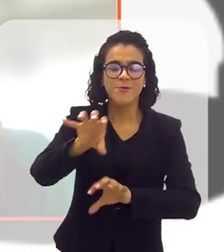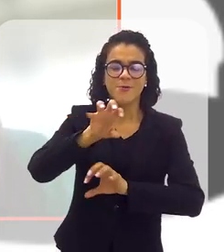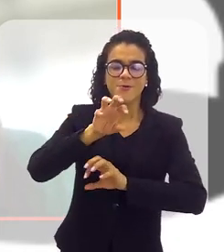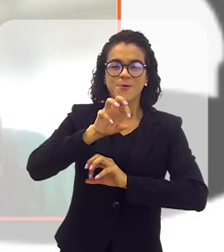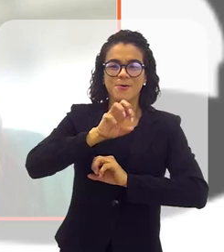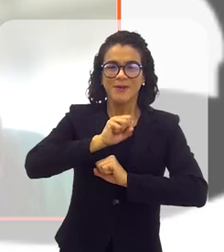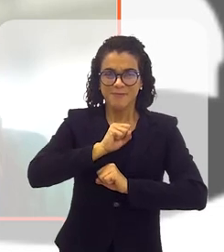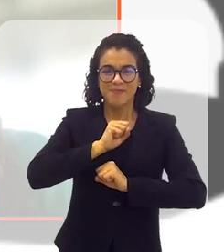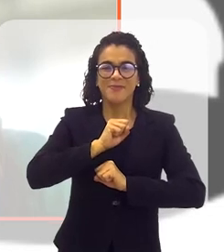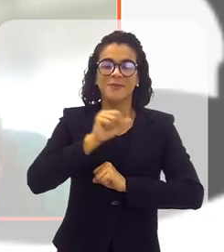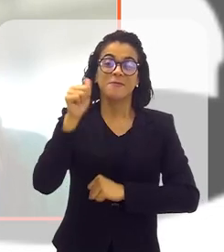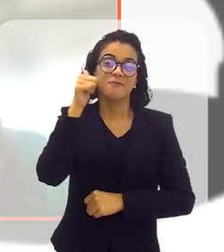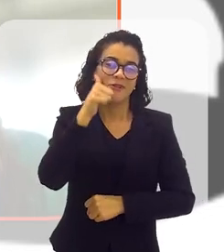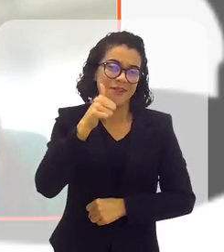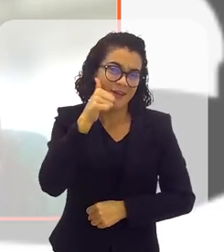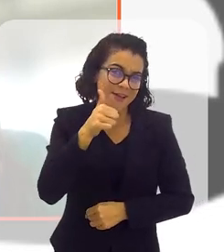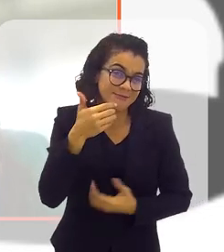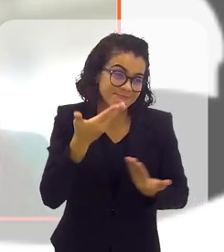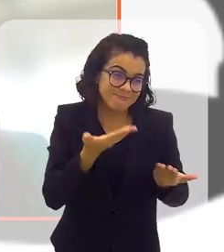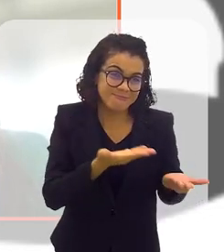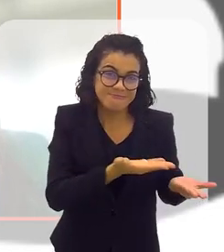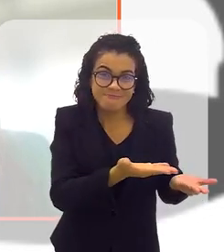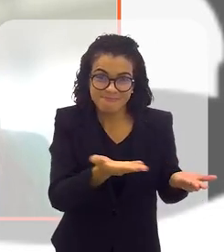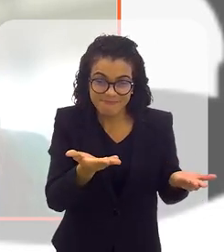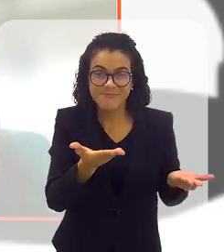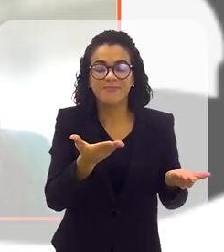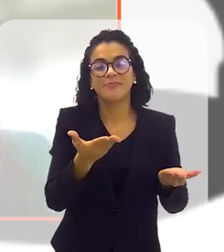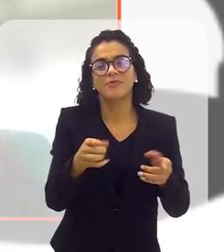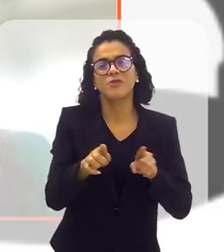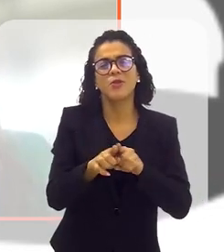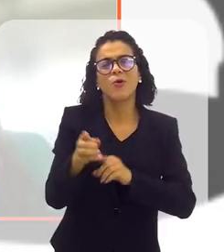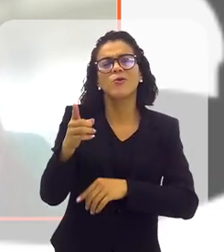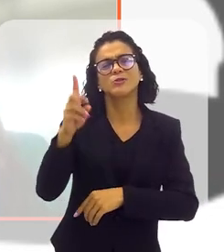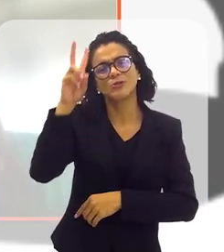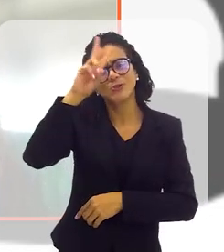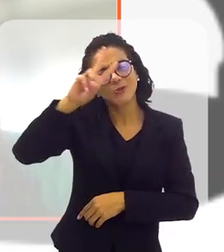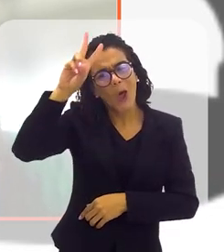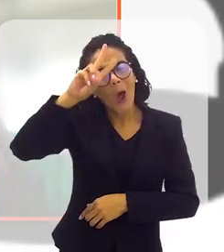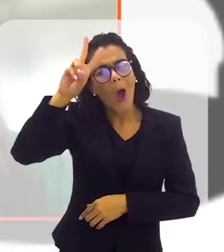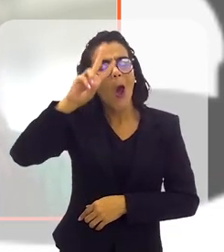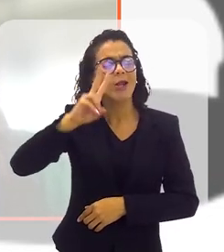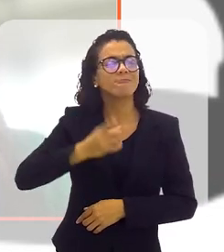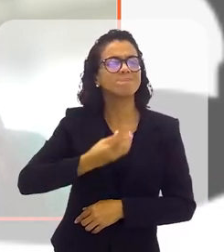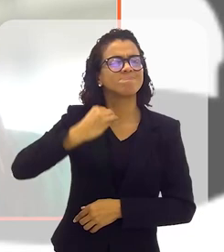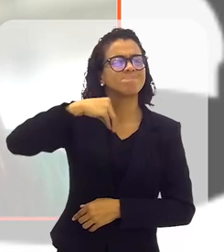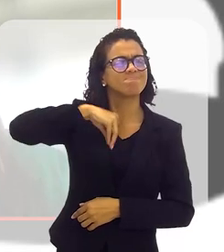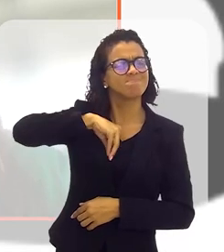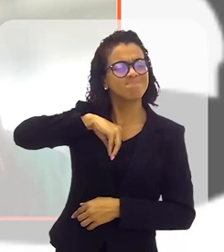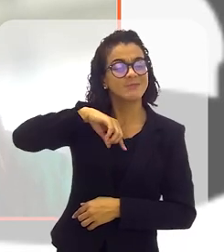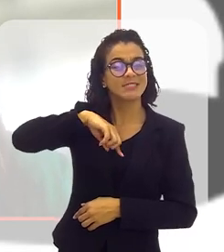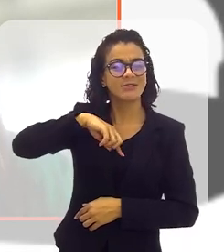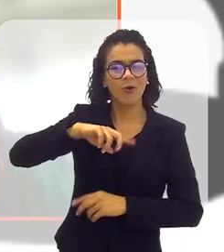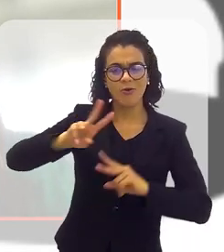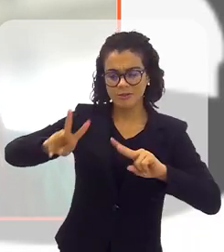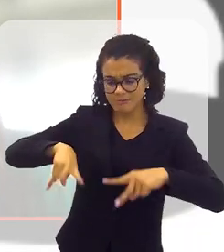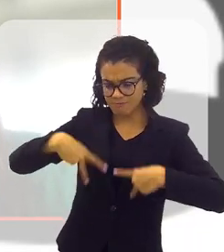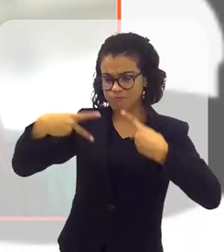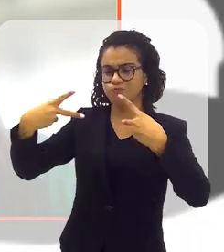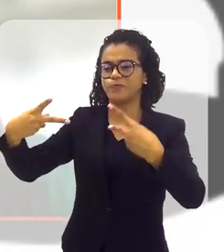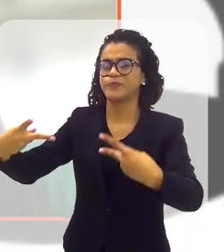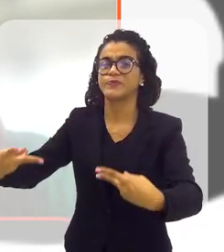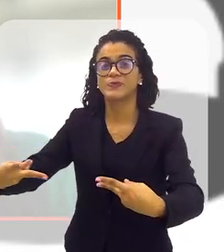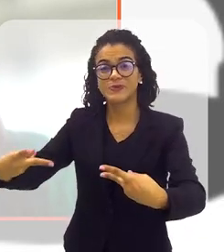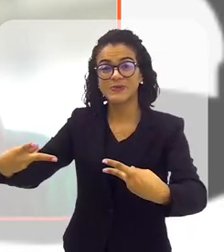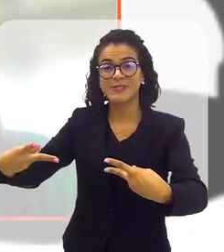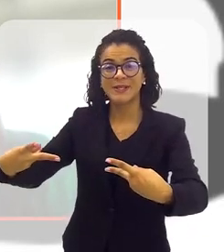impulsionamento de outras mulheres. Então, essas mulheres, com toda a sua história, todo o seu background, poder passar